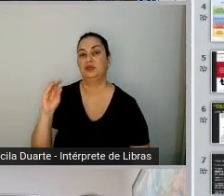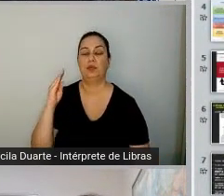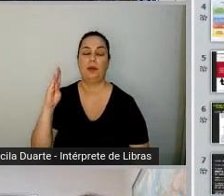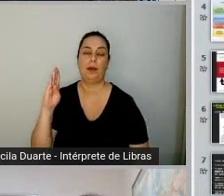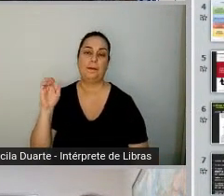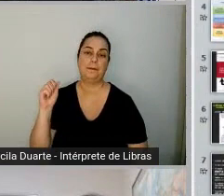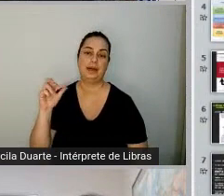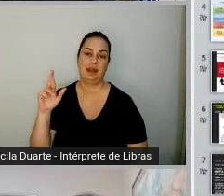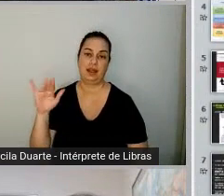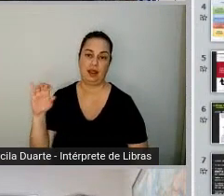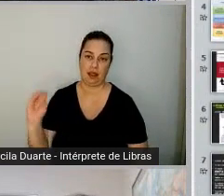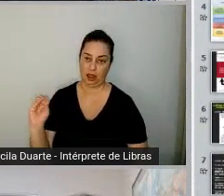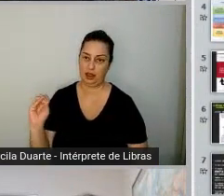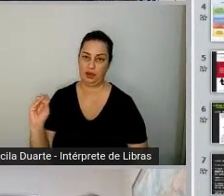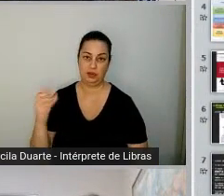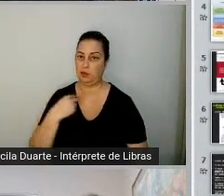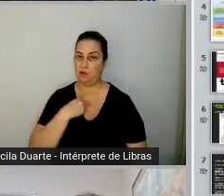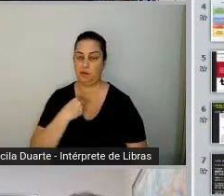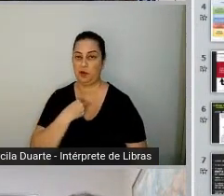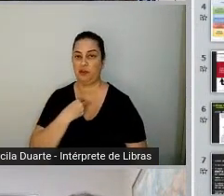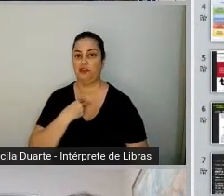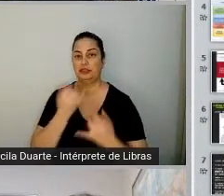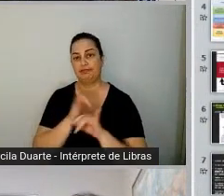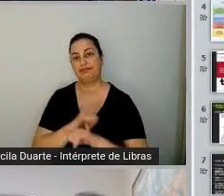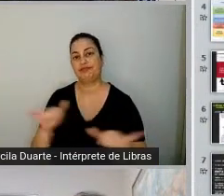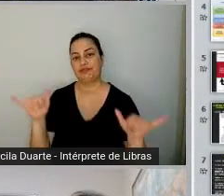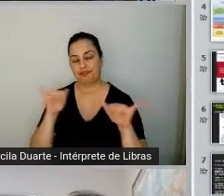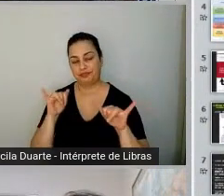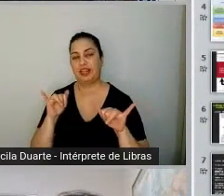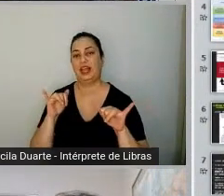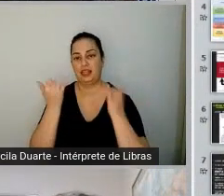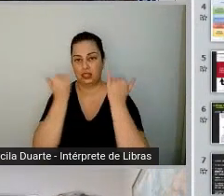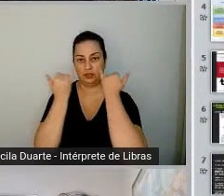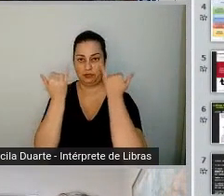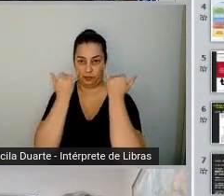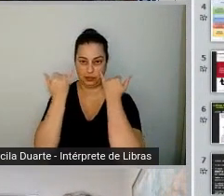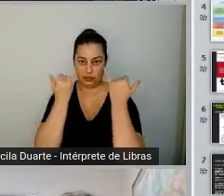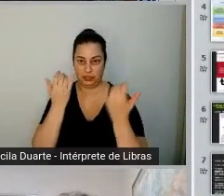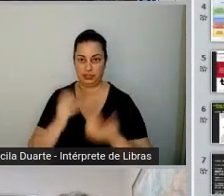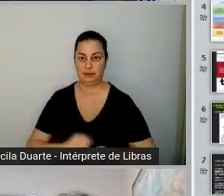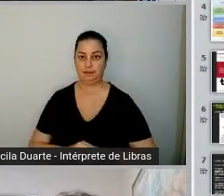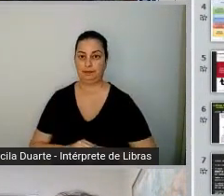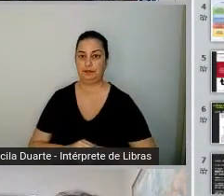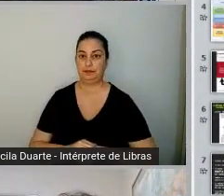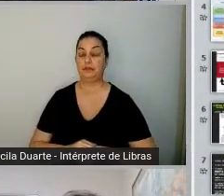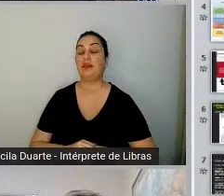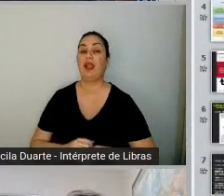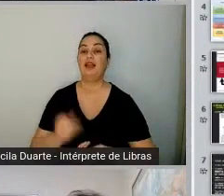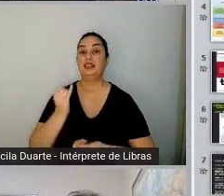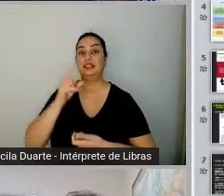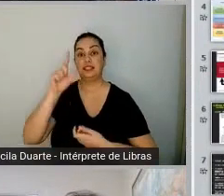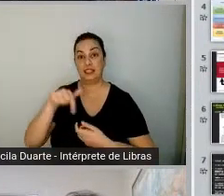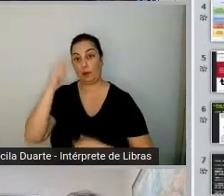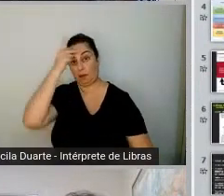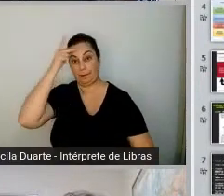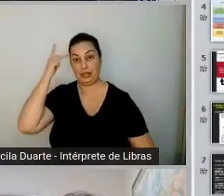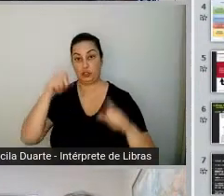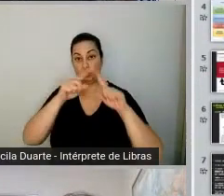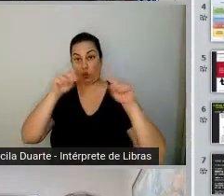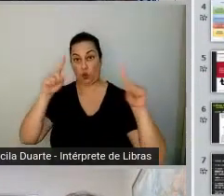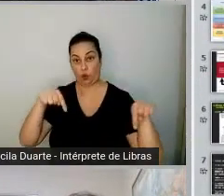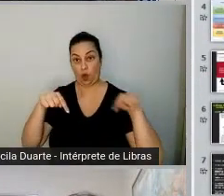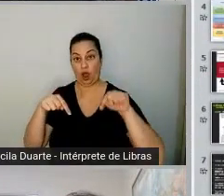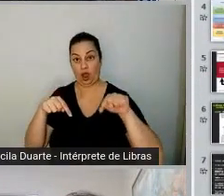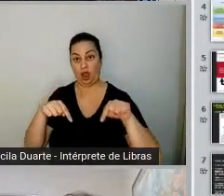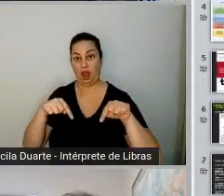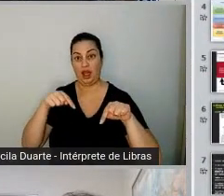serviços prestados pelas instituições financeiras, né? Quando é o servidor público, está lá na internet o salário deles. Agora, quando o